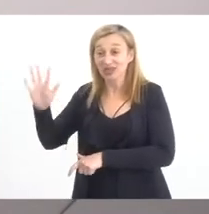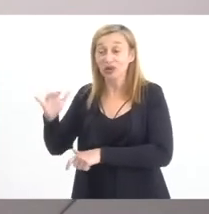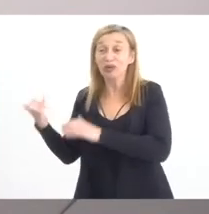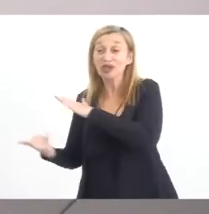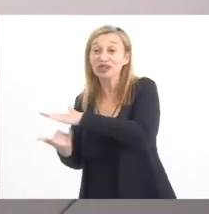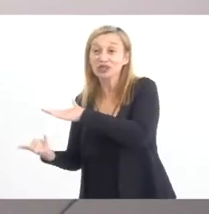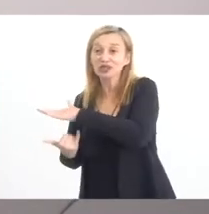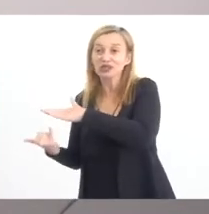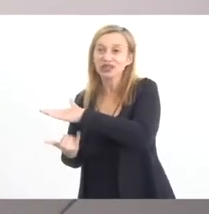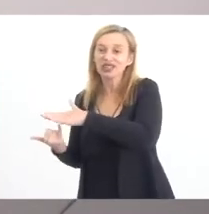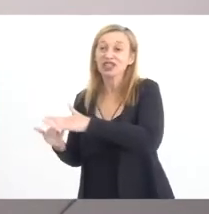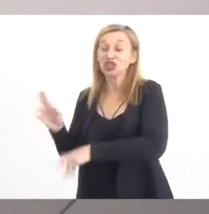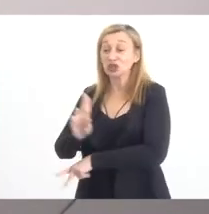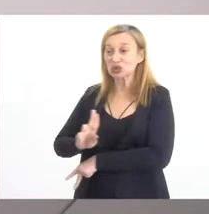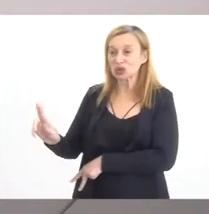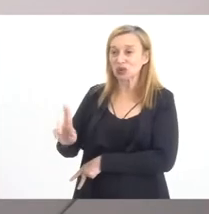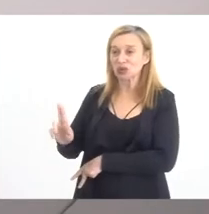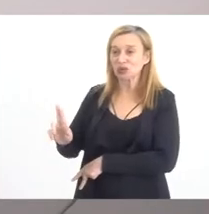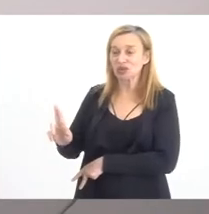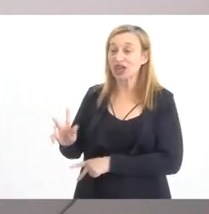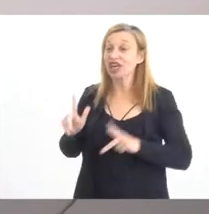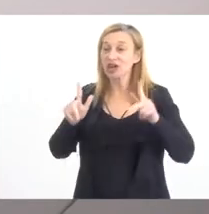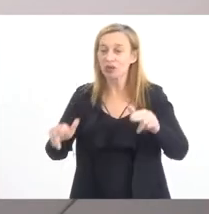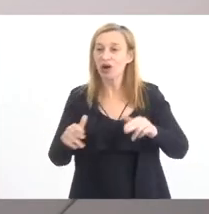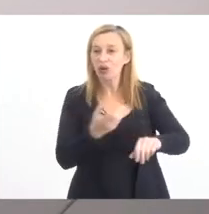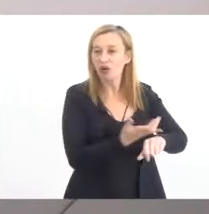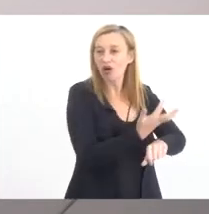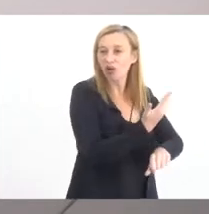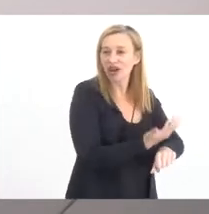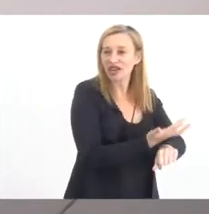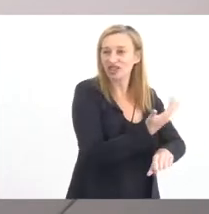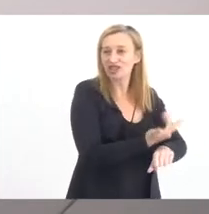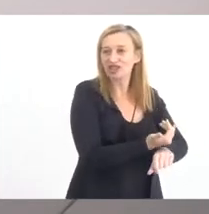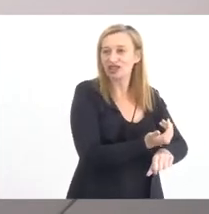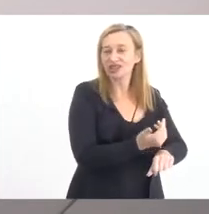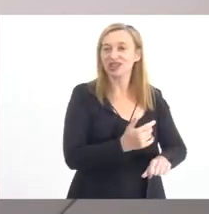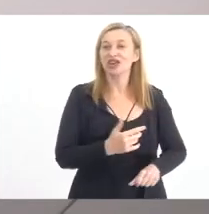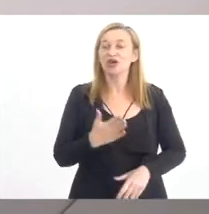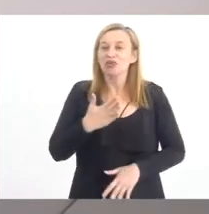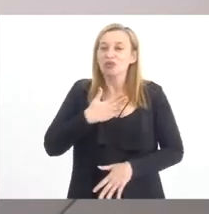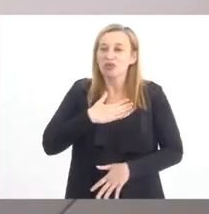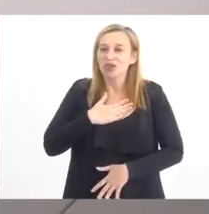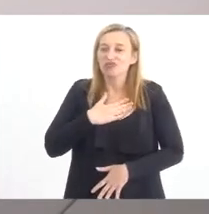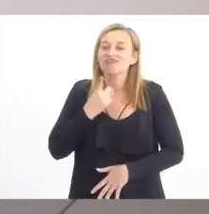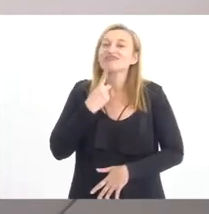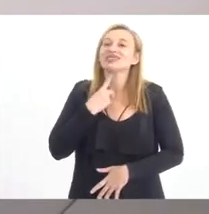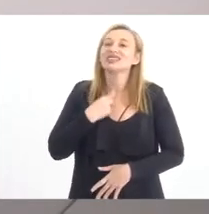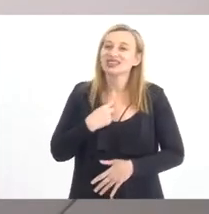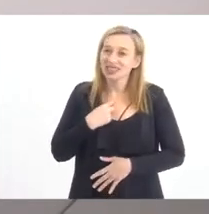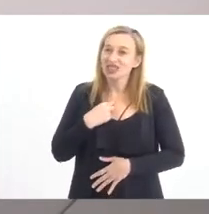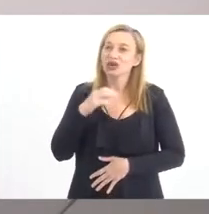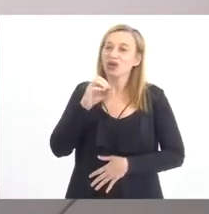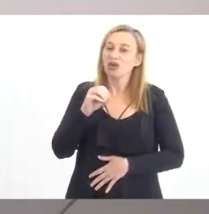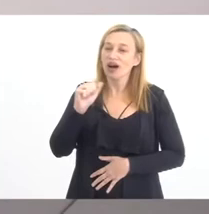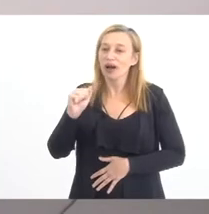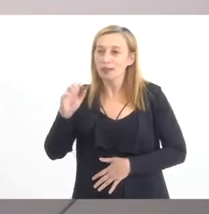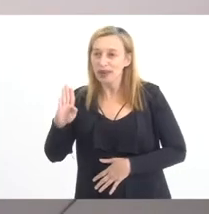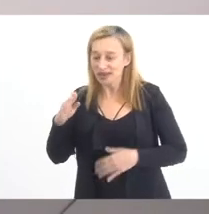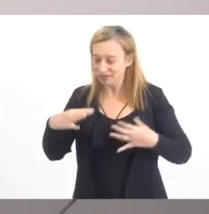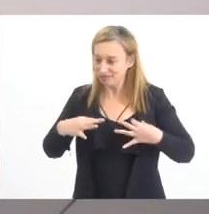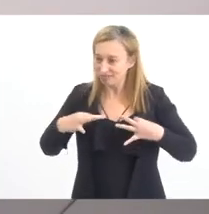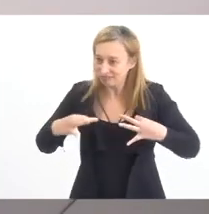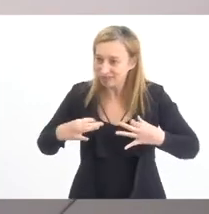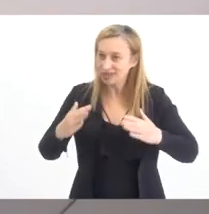instituição de renome como a atual UERJ. Esse é o meu intuito. A OAB está à disposição